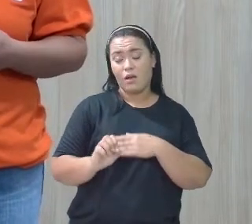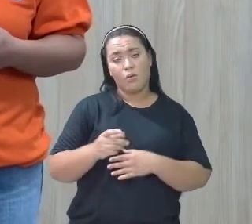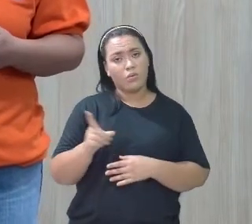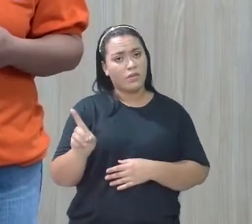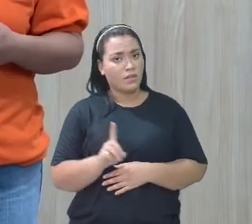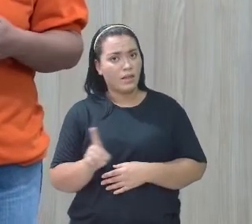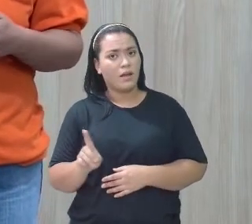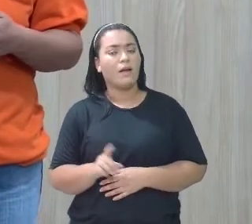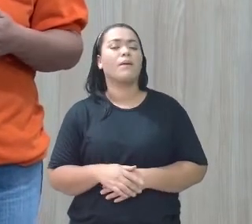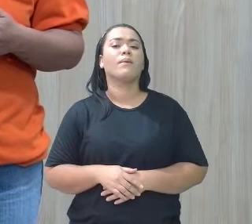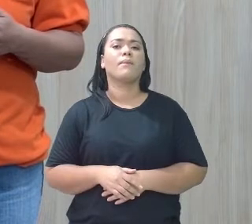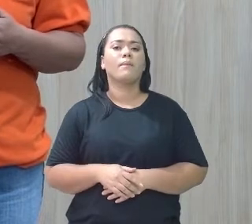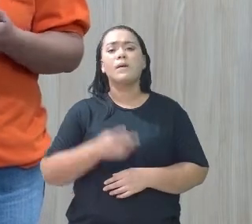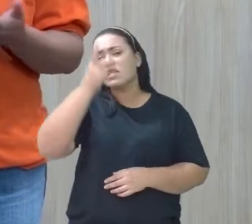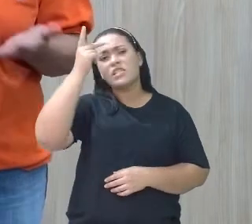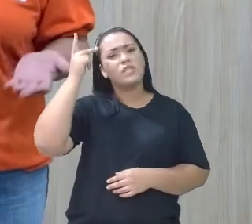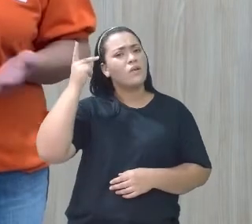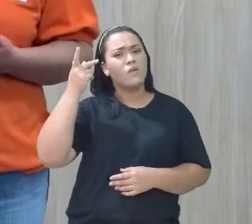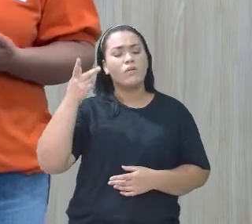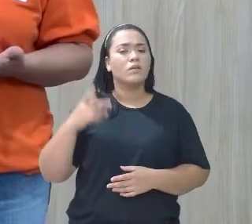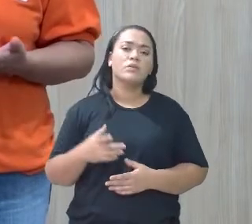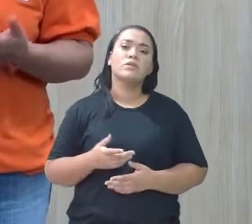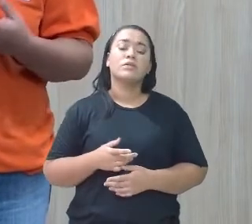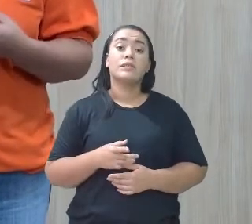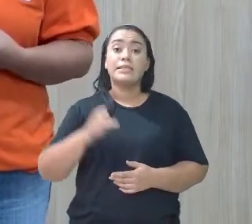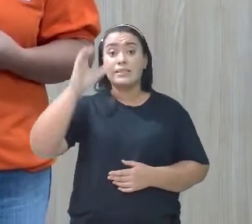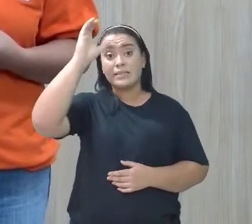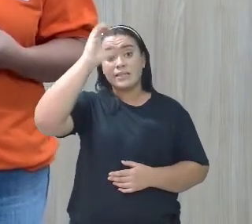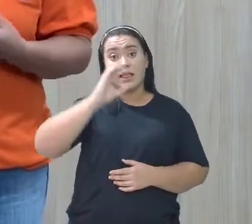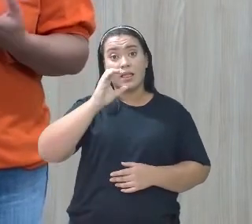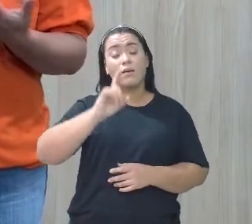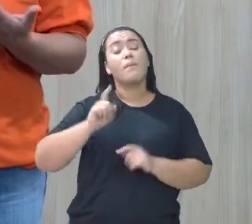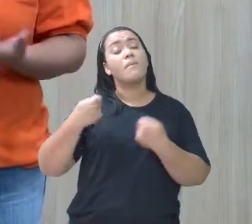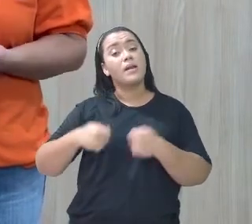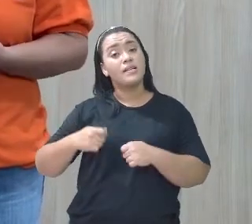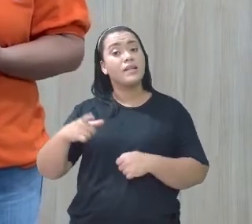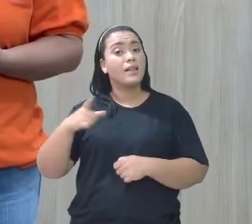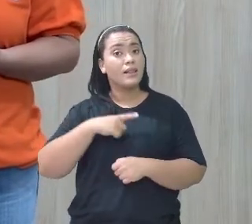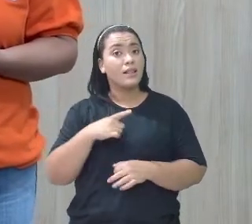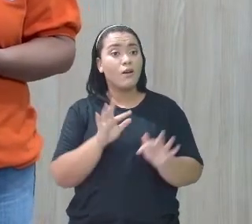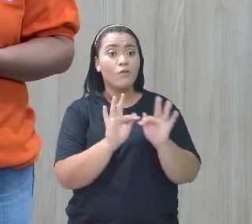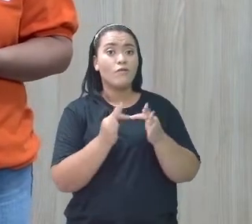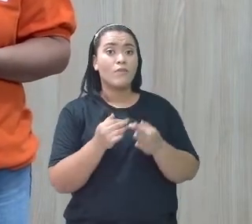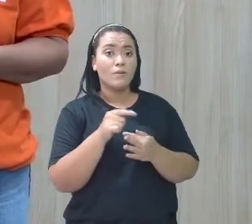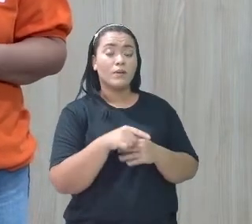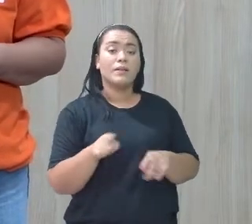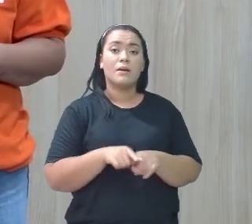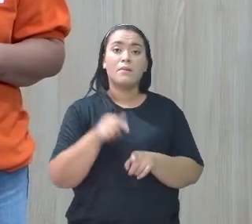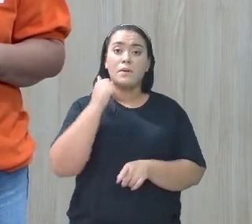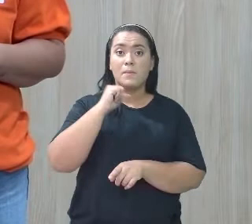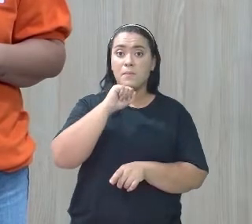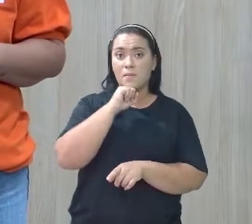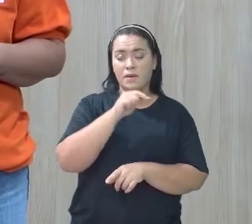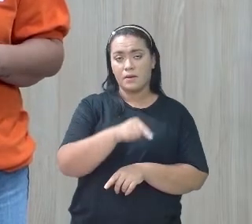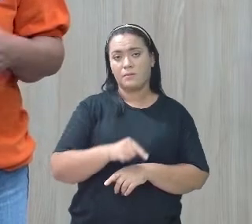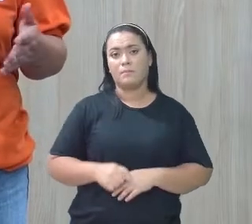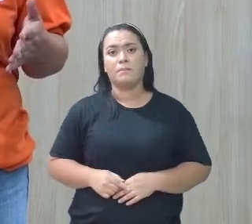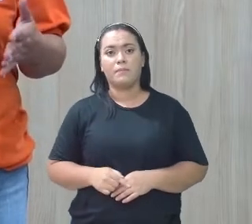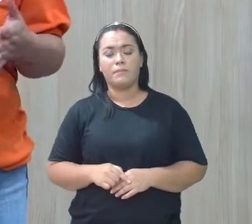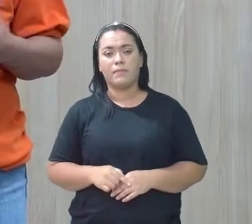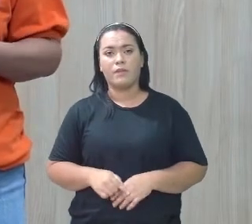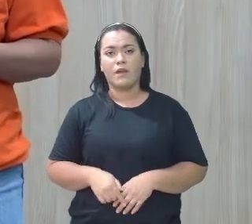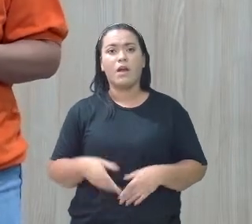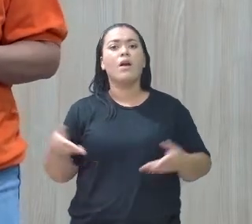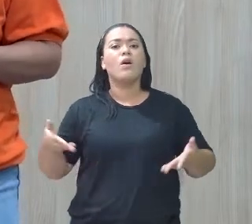não, pessoas civis na rua, devemos ter com essas famílias e essa mãe.